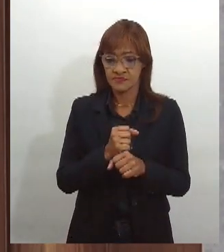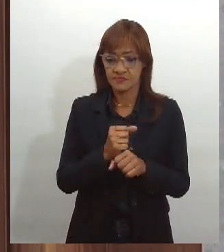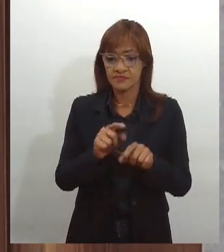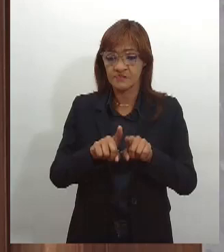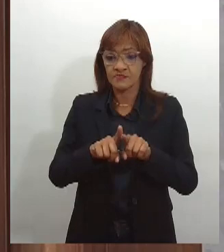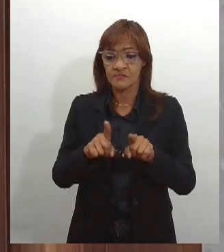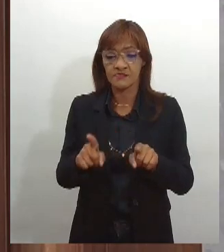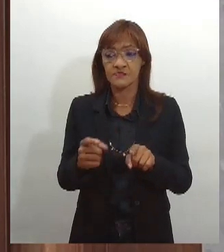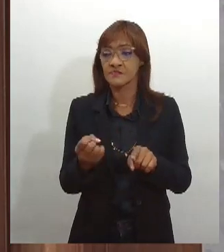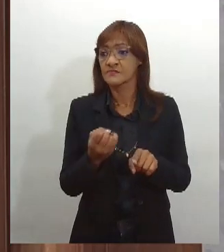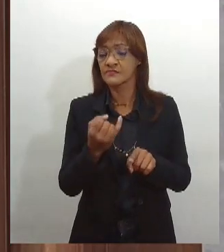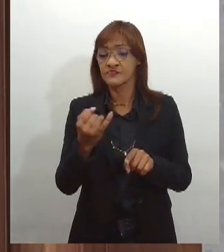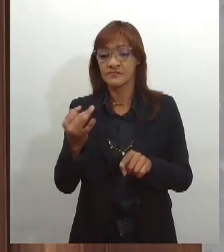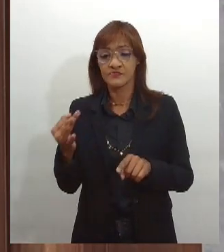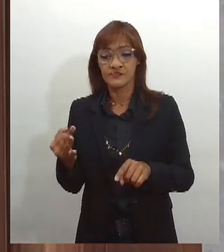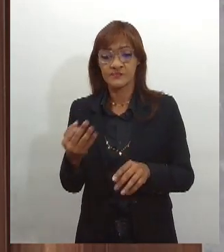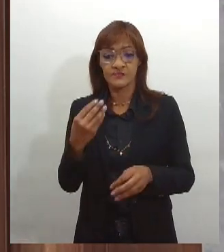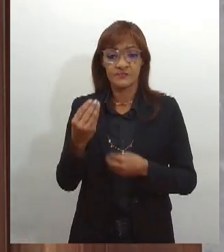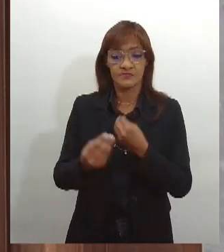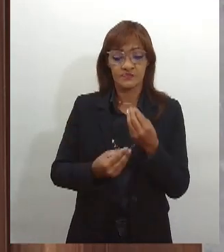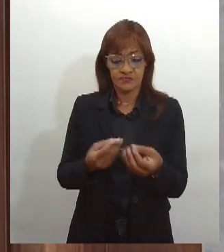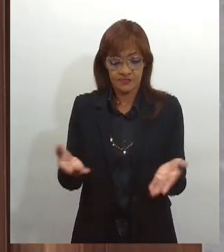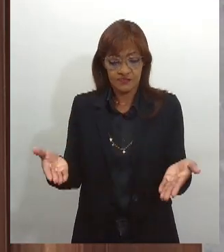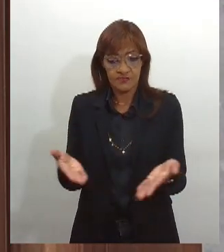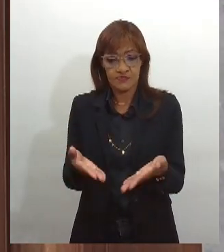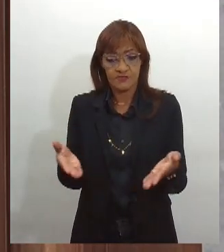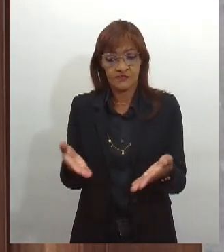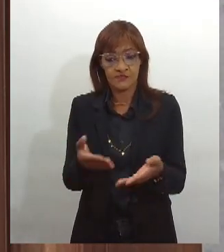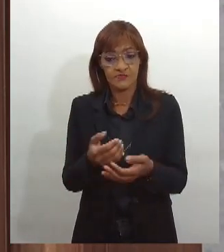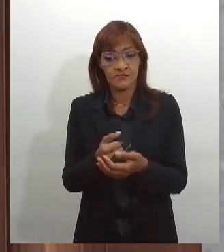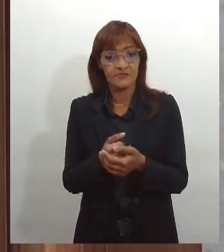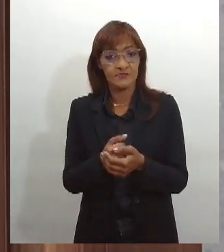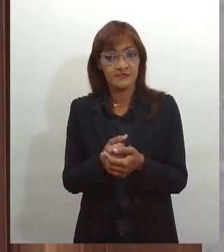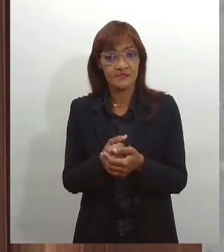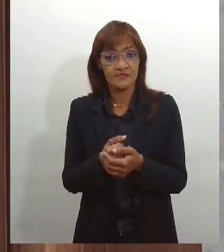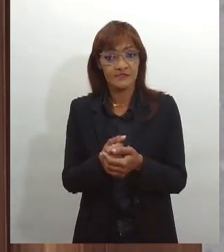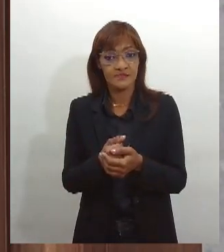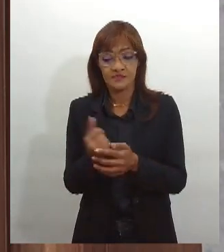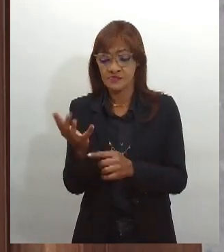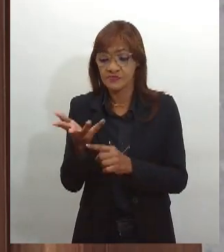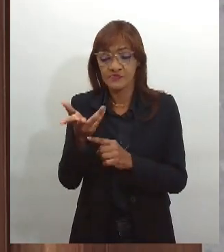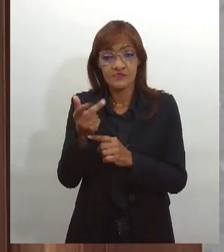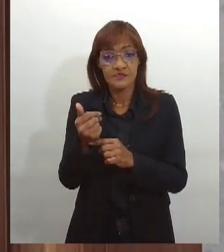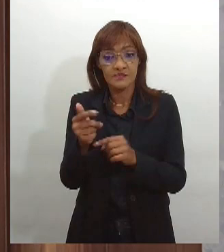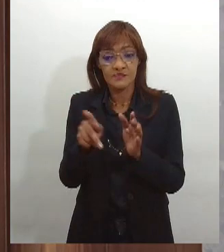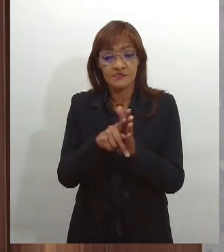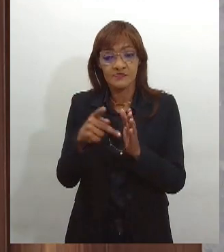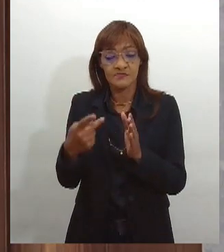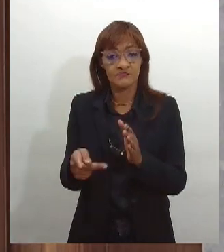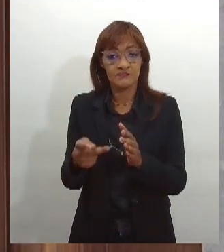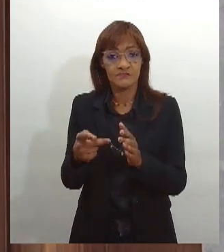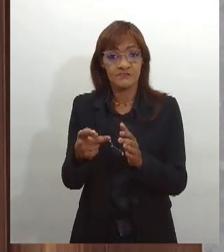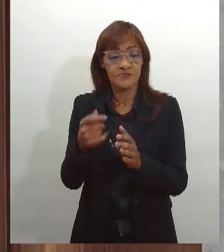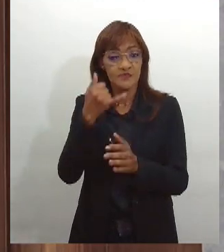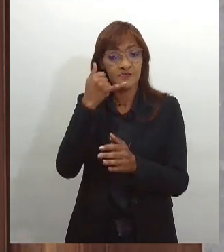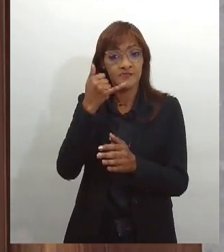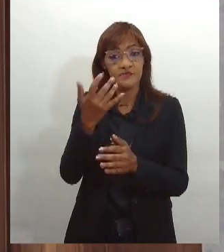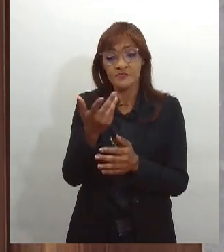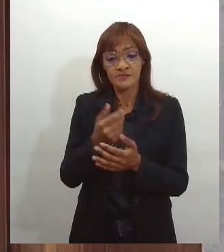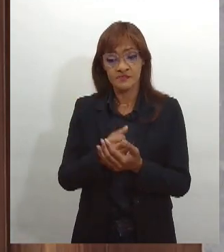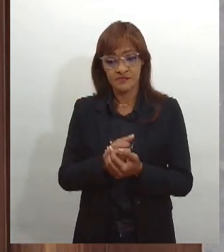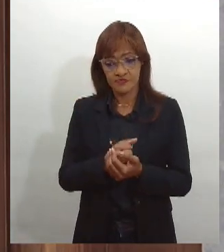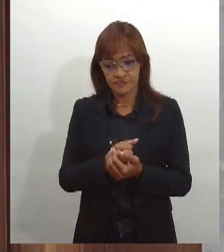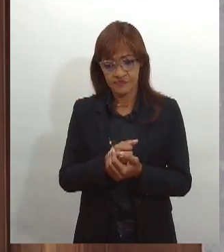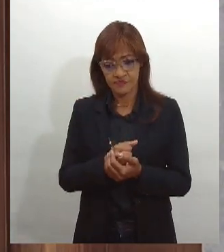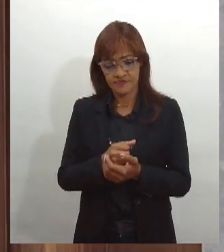cultura. Hoje em dia você faz arte com um telefone celular. Então, não deixa de ser um artista aqueles que produzem vídeos interessantíssimos.